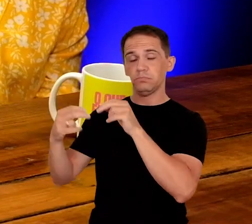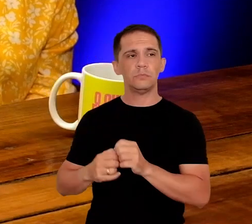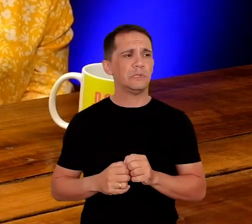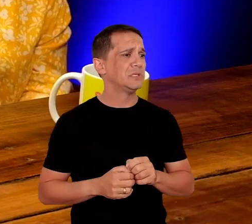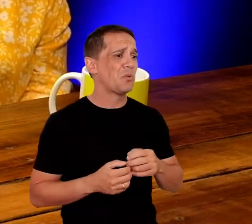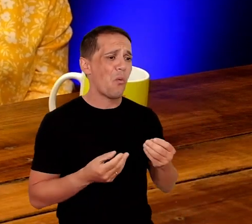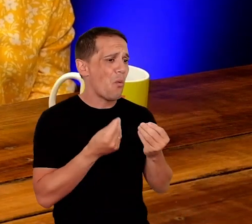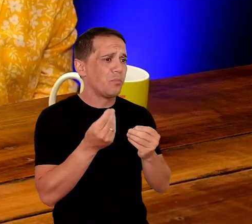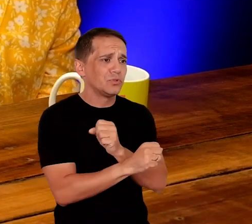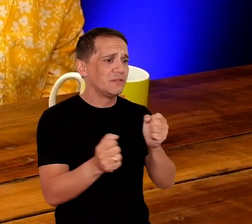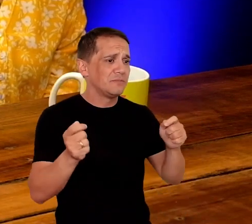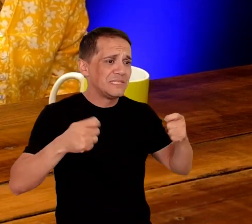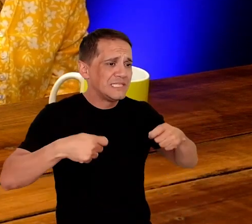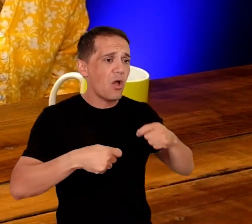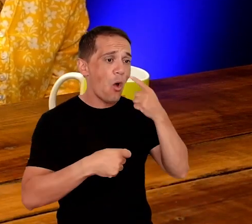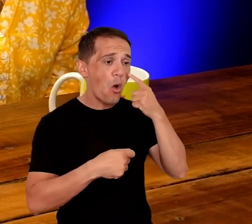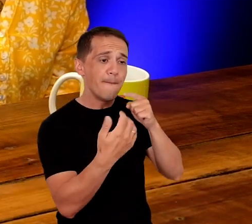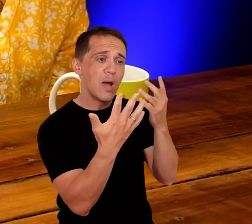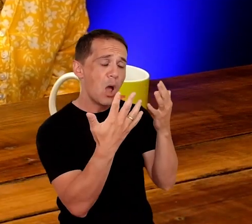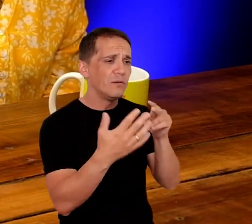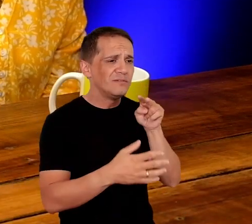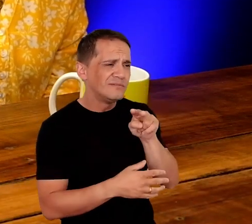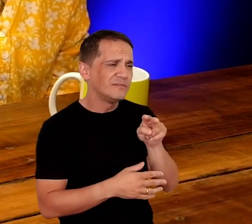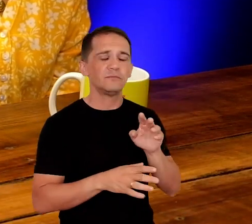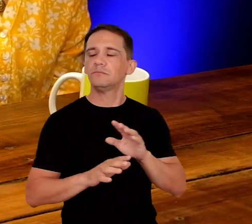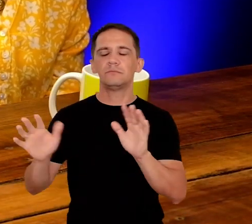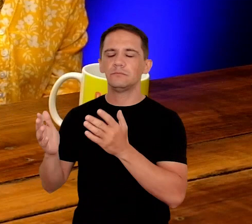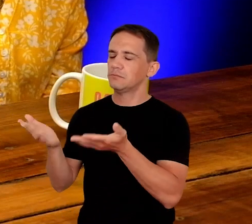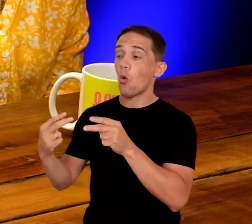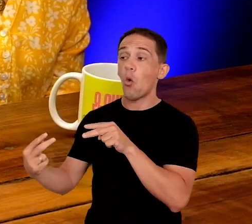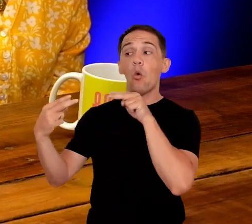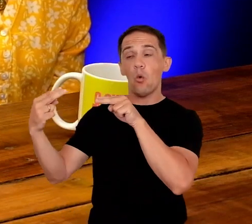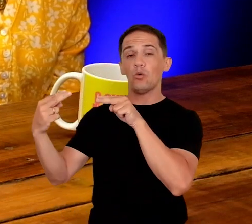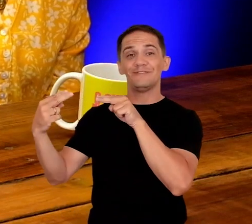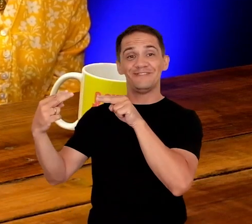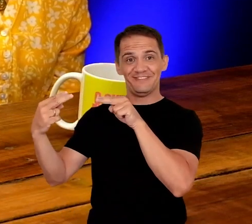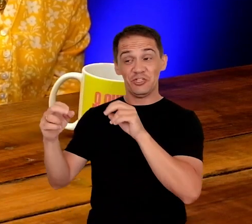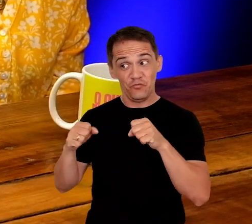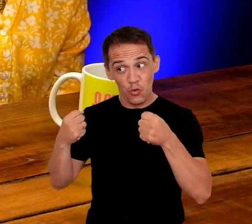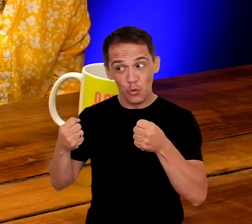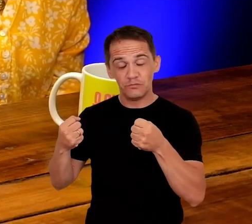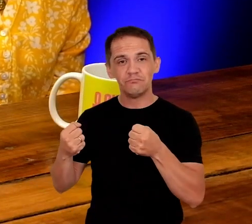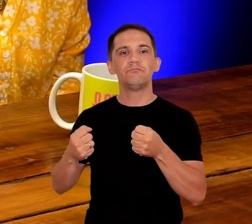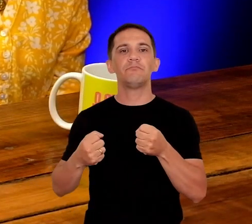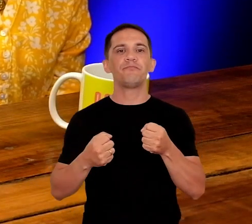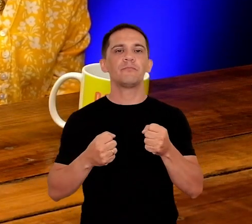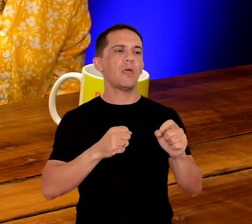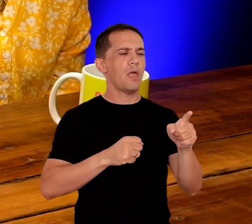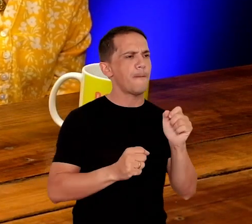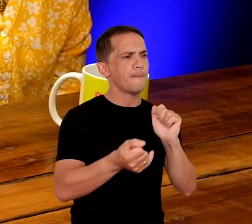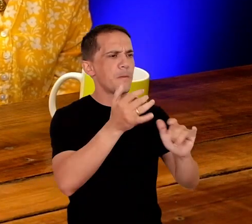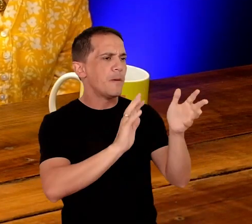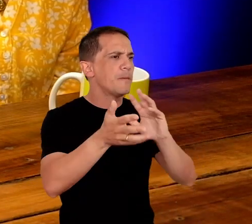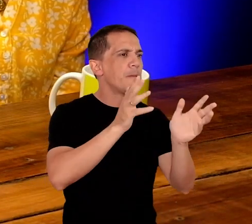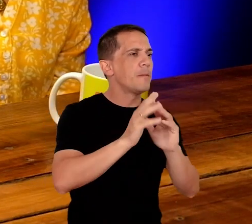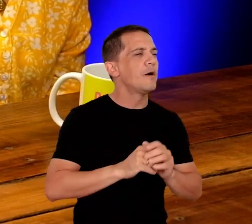saber o que ele tá falando dele. Disse, não, tu vai conseguir. Tenha paciência que tu vai aprender. Então, contato visual, né? Olho no olho, se esforça.